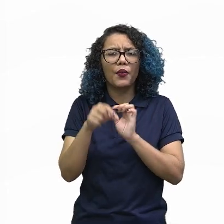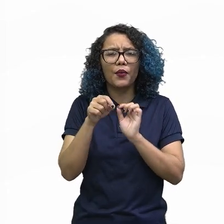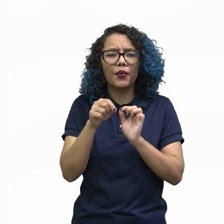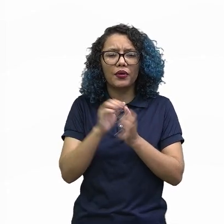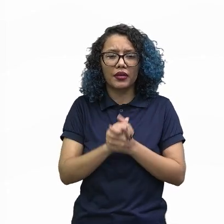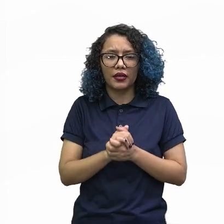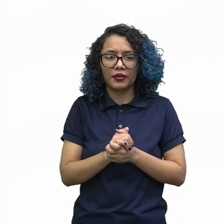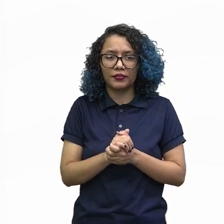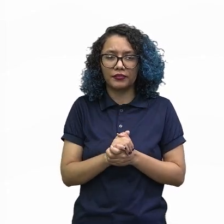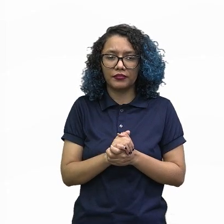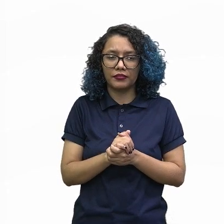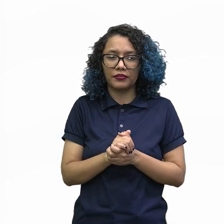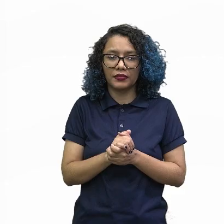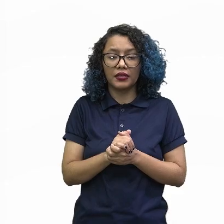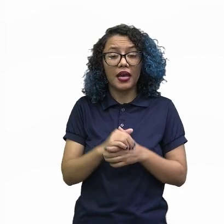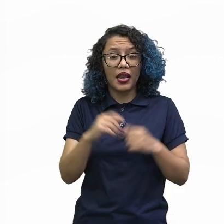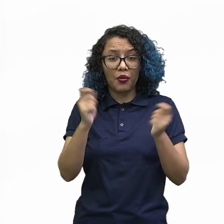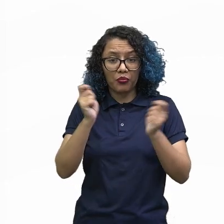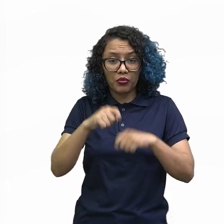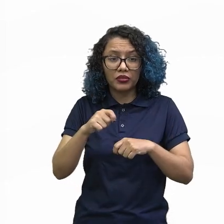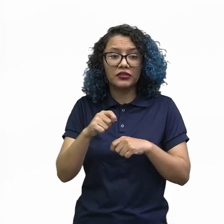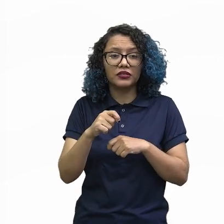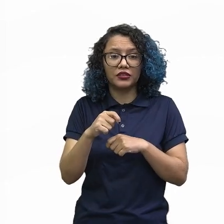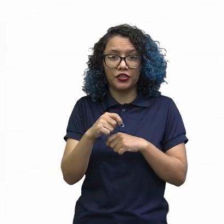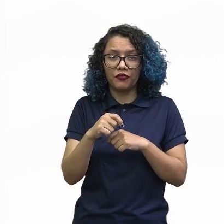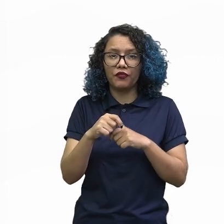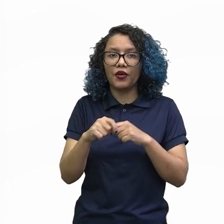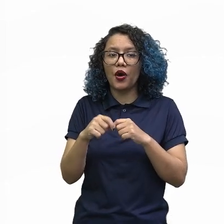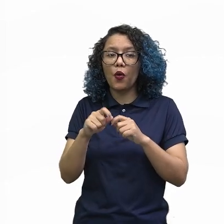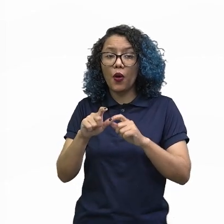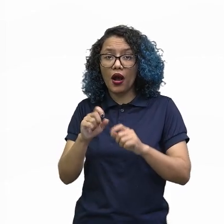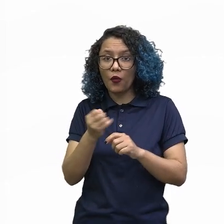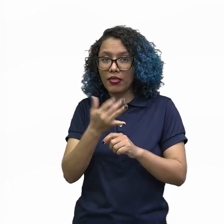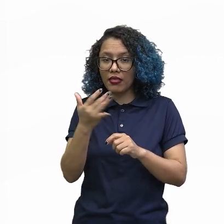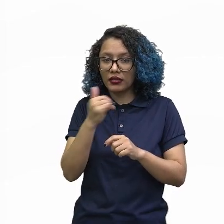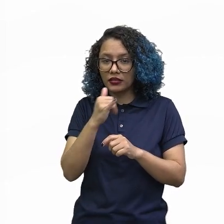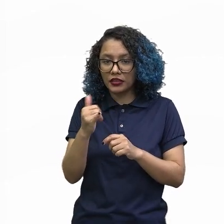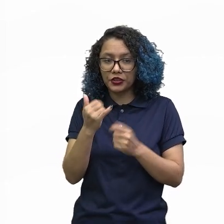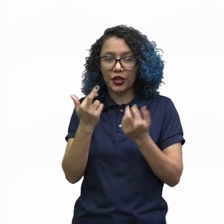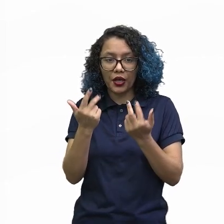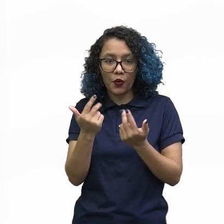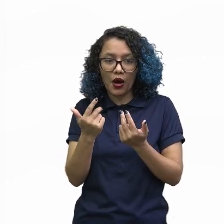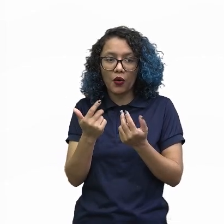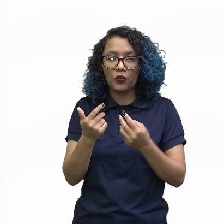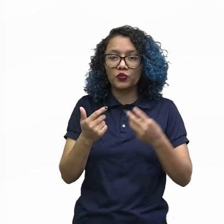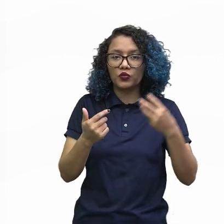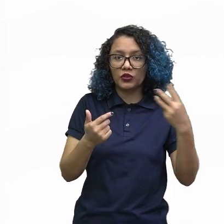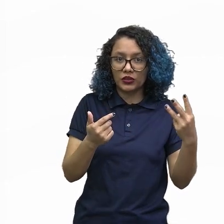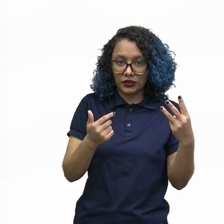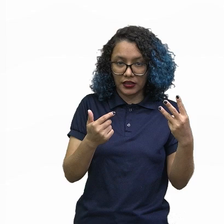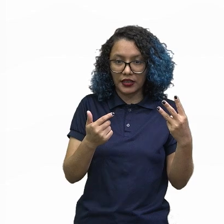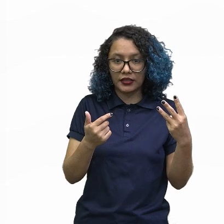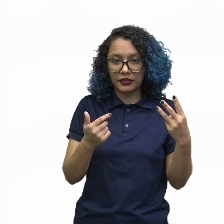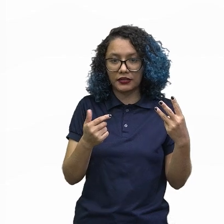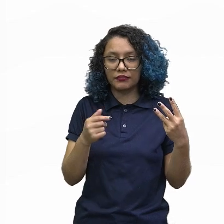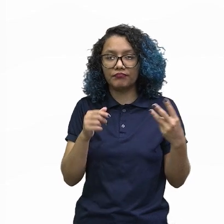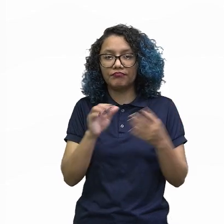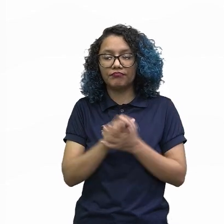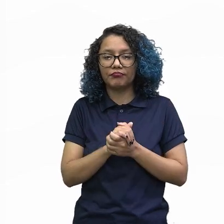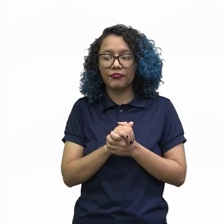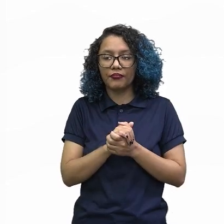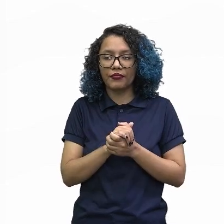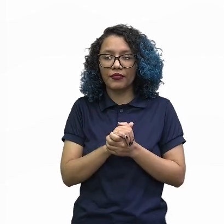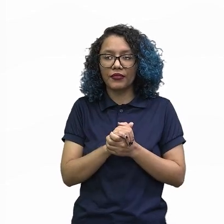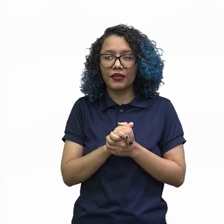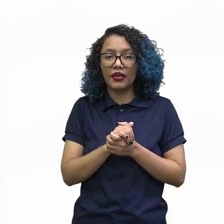dos três geradores associados ao mesmo tempo. É o conceito, então, de gerador equivalente. É aquele gerador